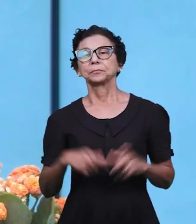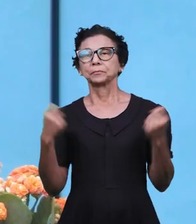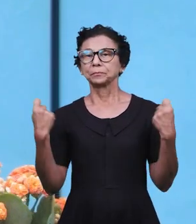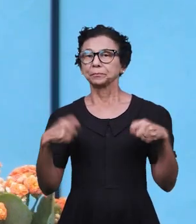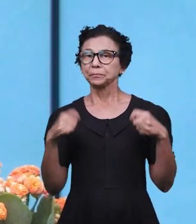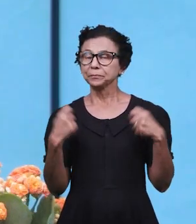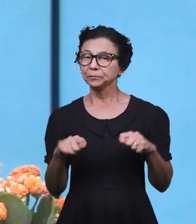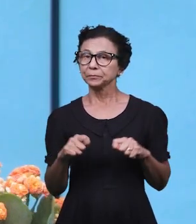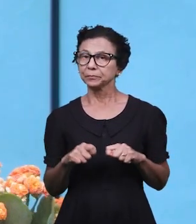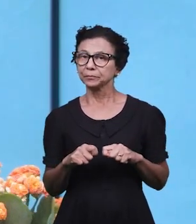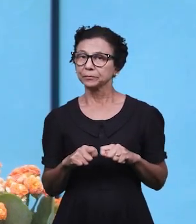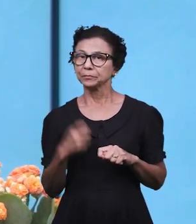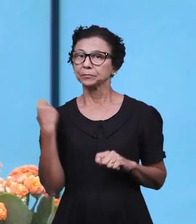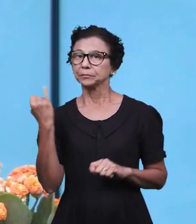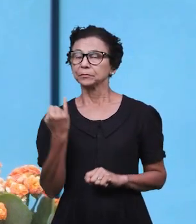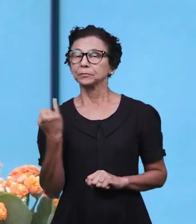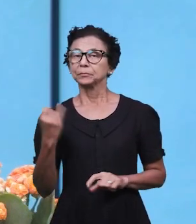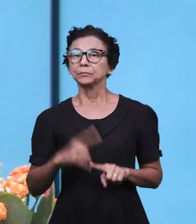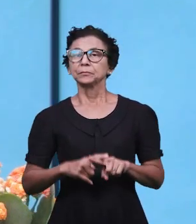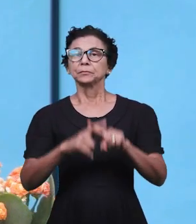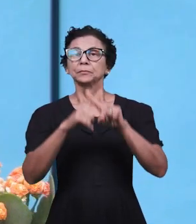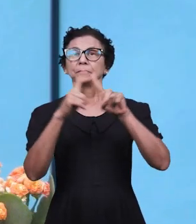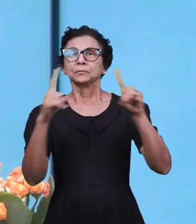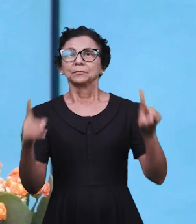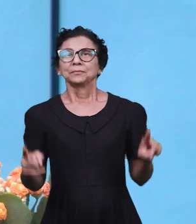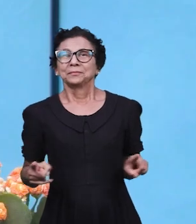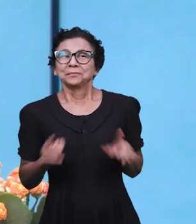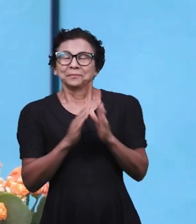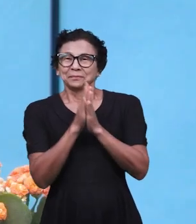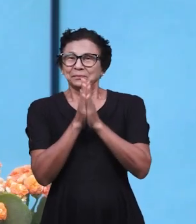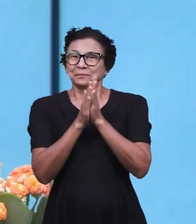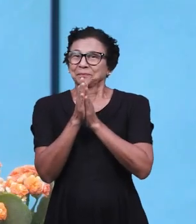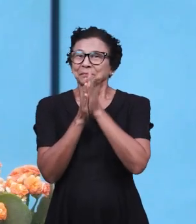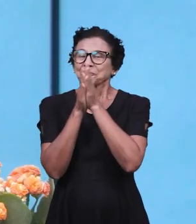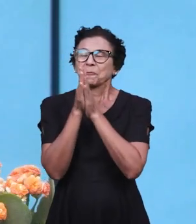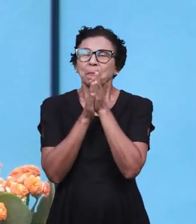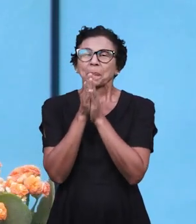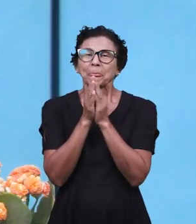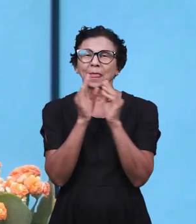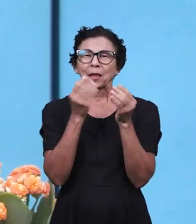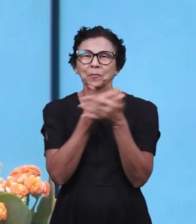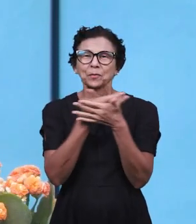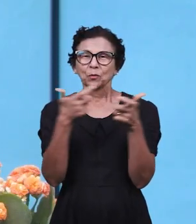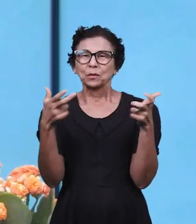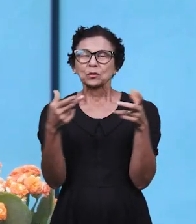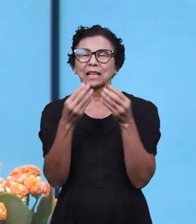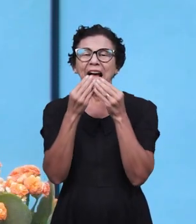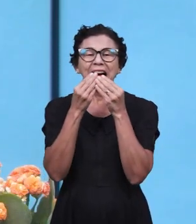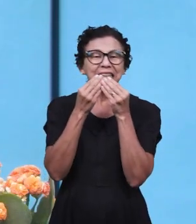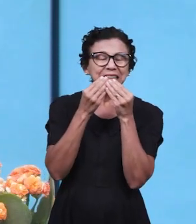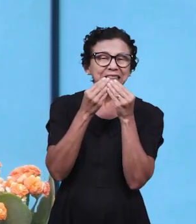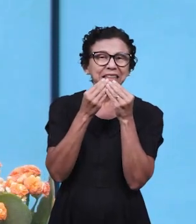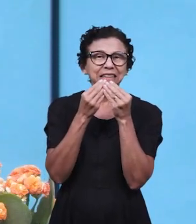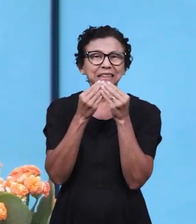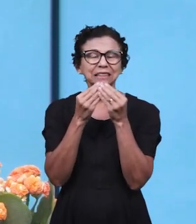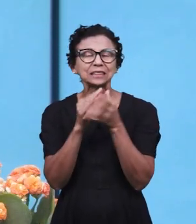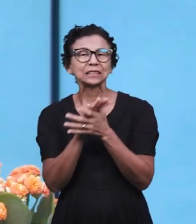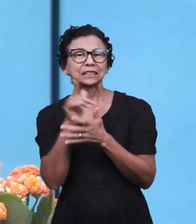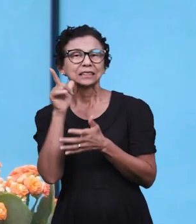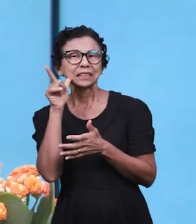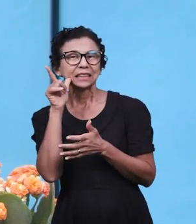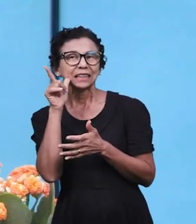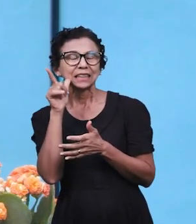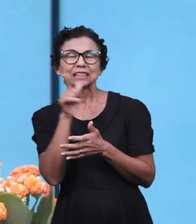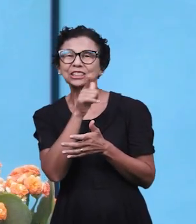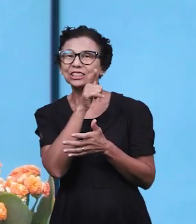tais refeições, temos que fazer. Porém, existe os lanchinhos. E é nesses lanchinhos que a gente precisa prestar